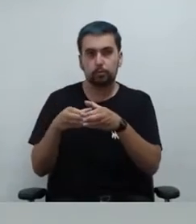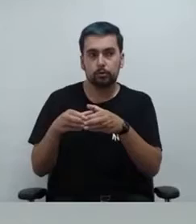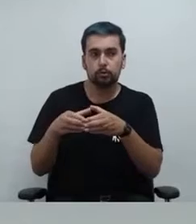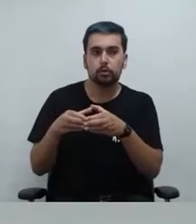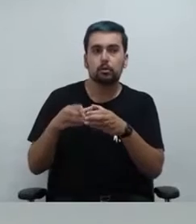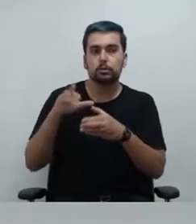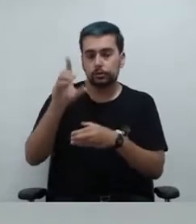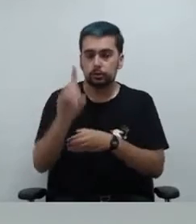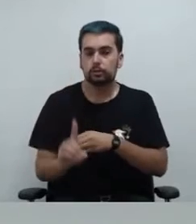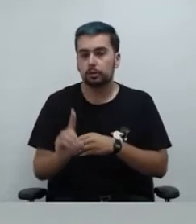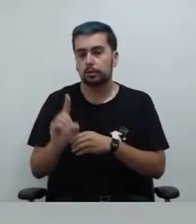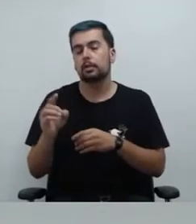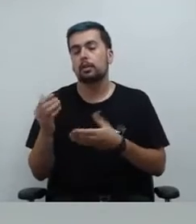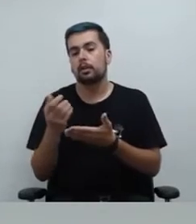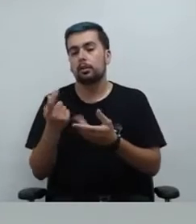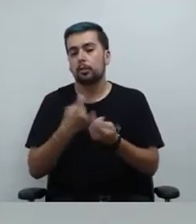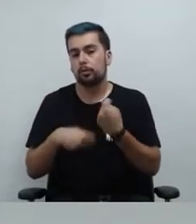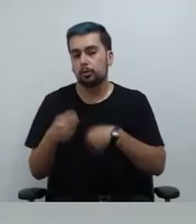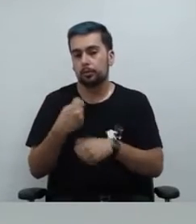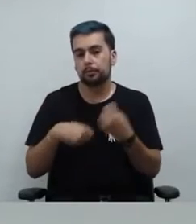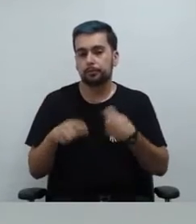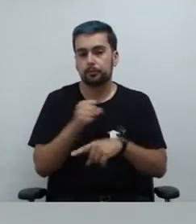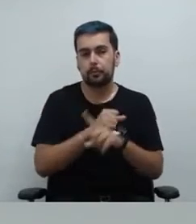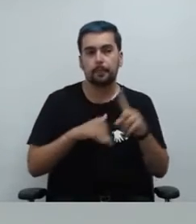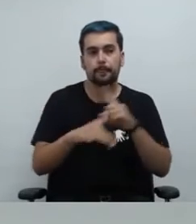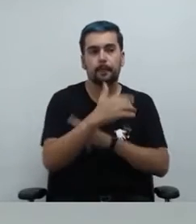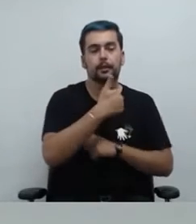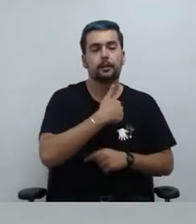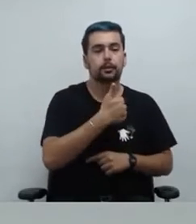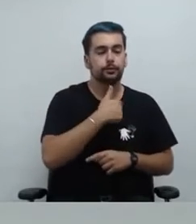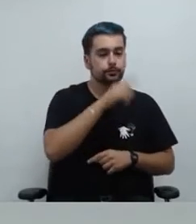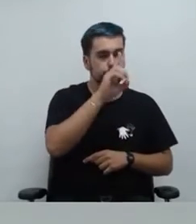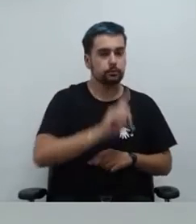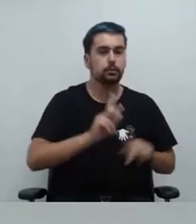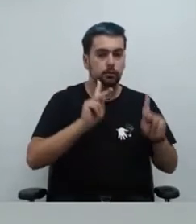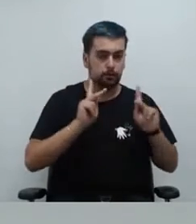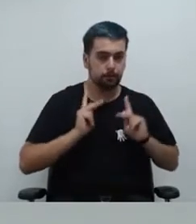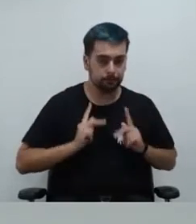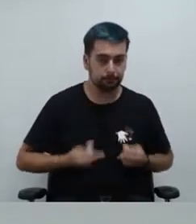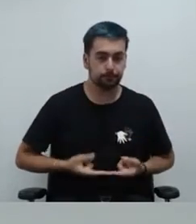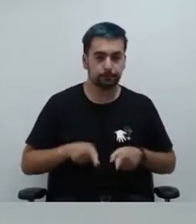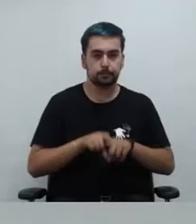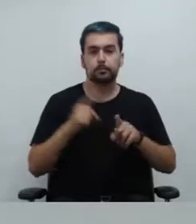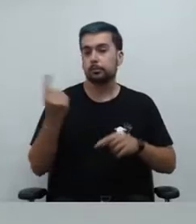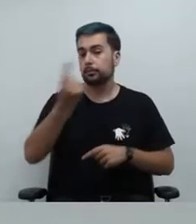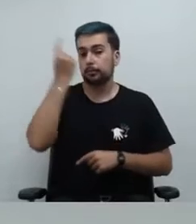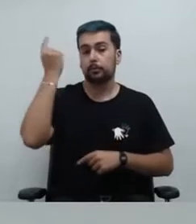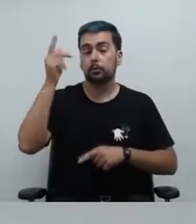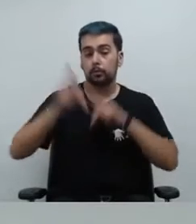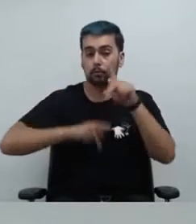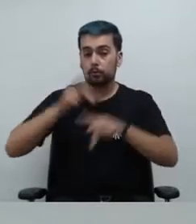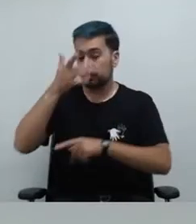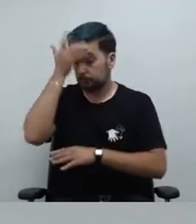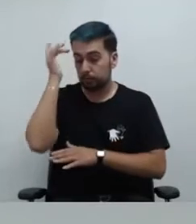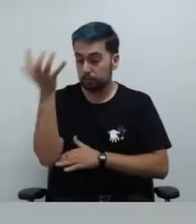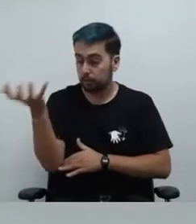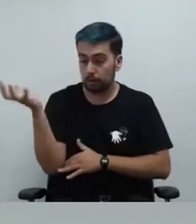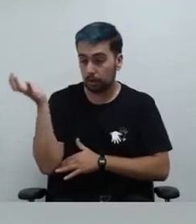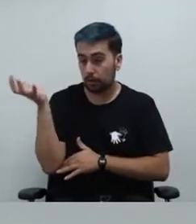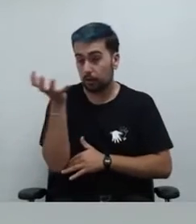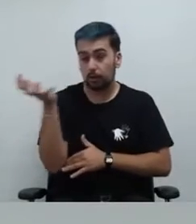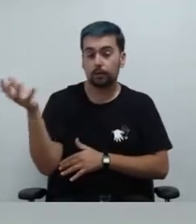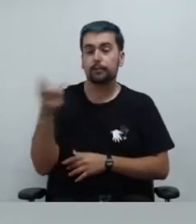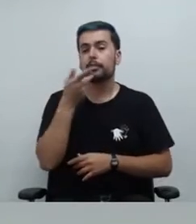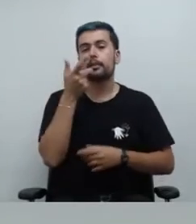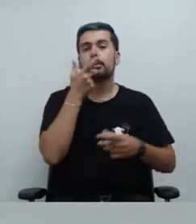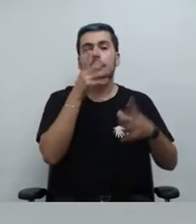Econômicos, Sociais e Culturais e ao Comitê de Direitos Humanos das Nações Unidas, inclusive, pela primeira vez, a população em situação de rua foi citada